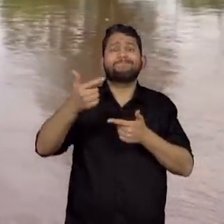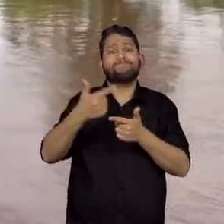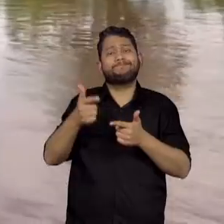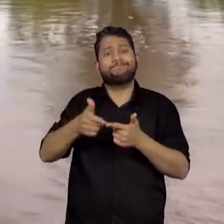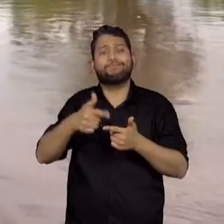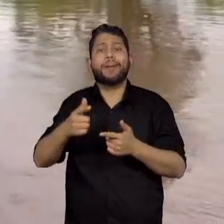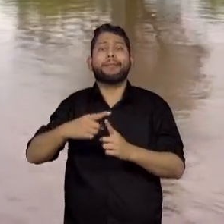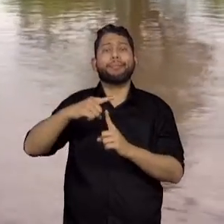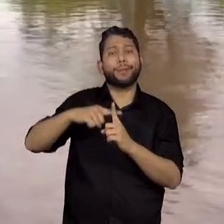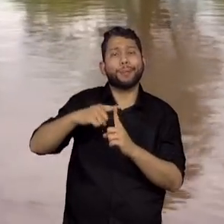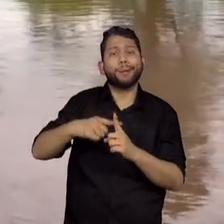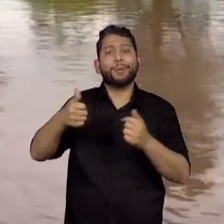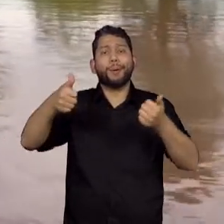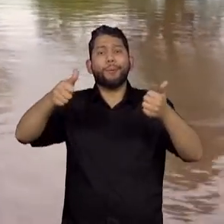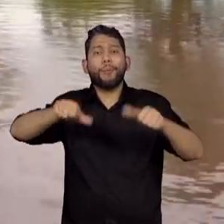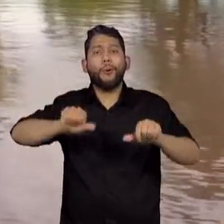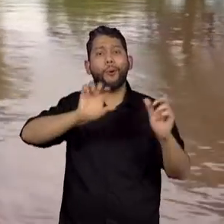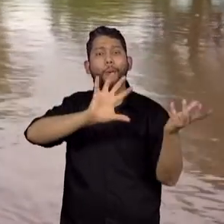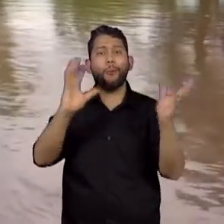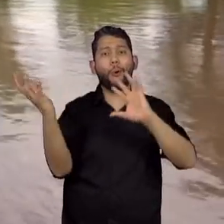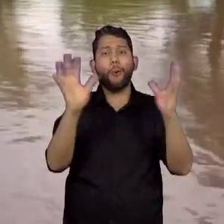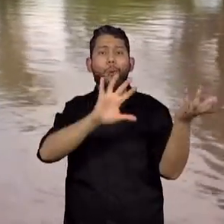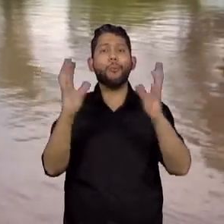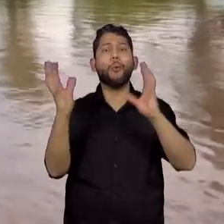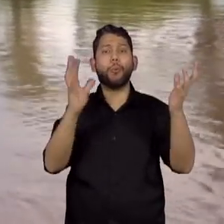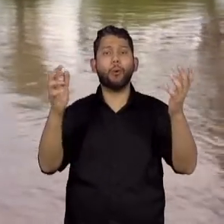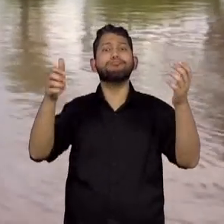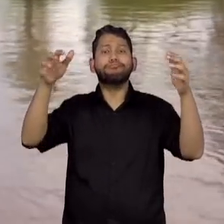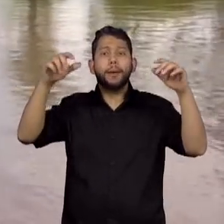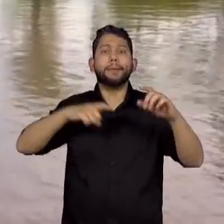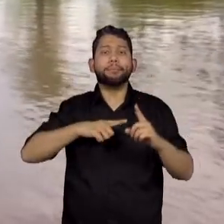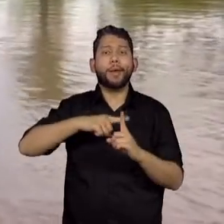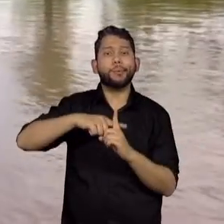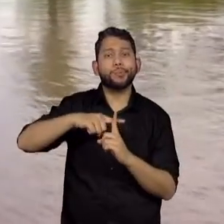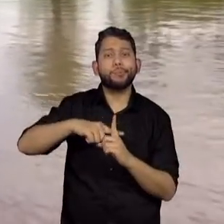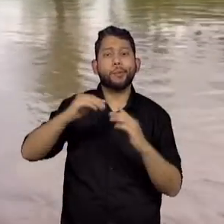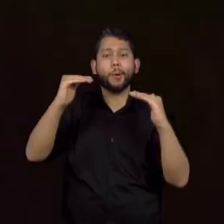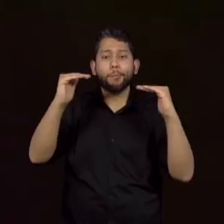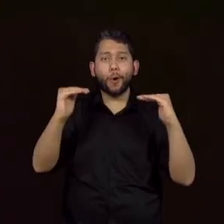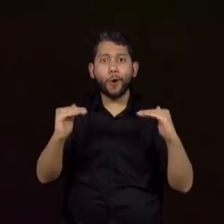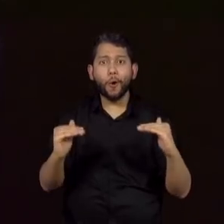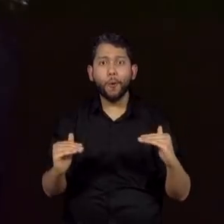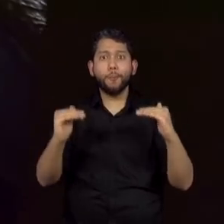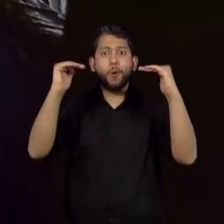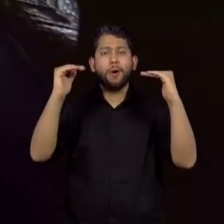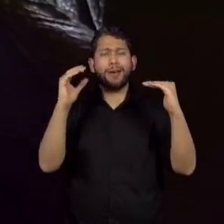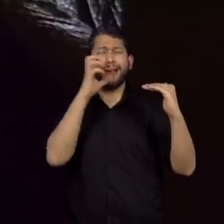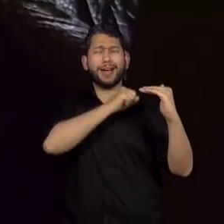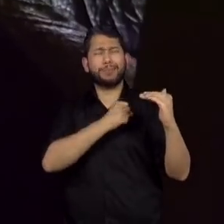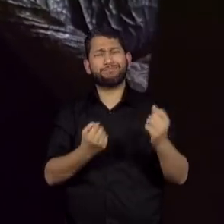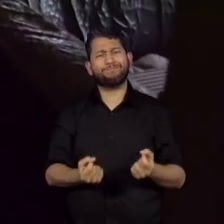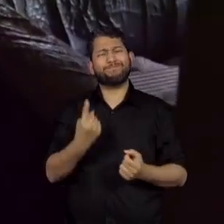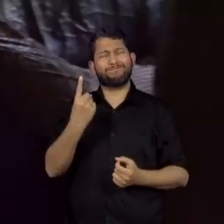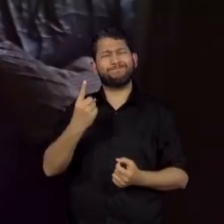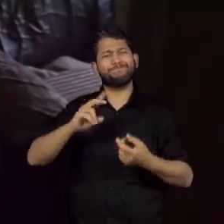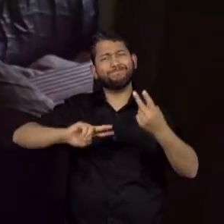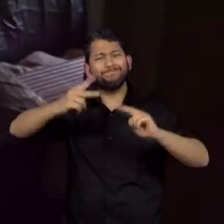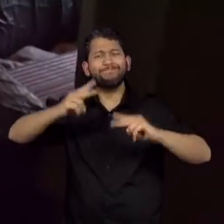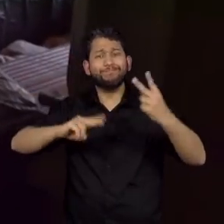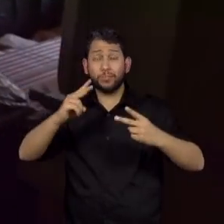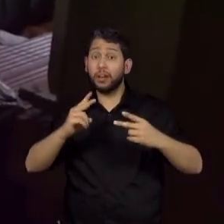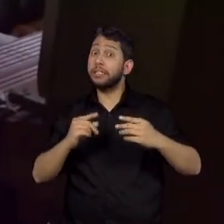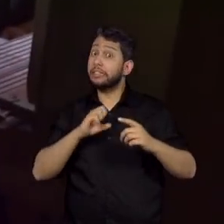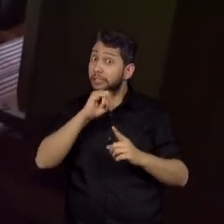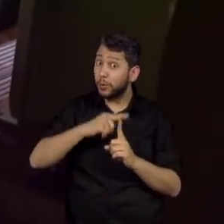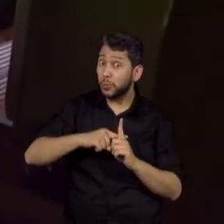as temperaturas globais, de fato, ultrapassarem aí esses valores significativos, chegando aí até 4